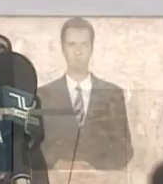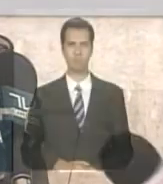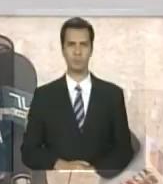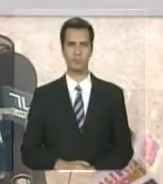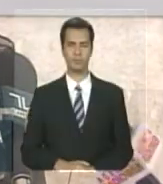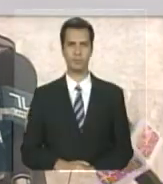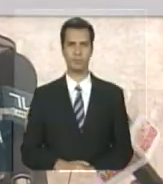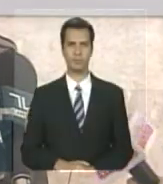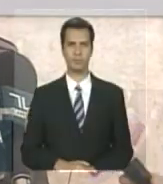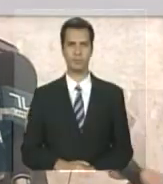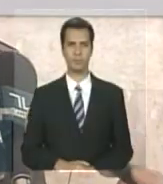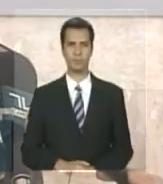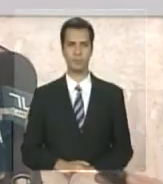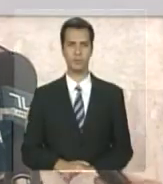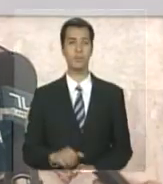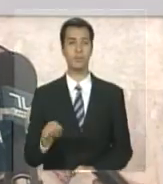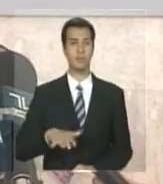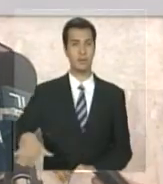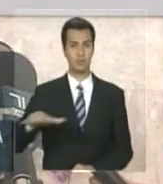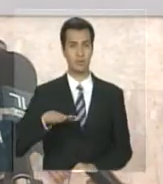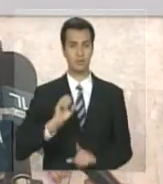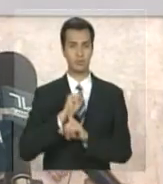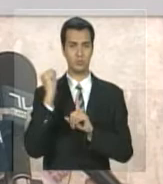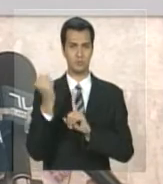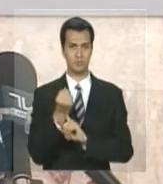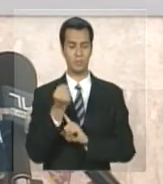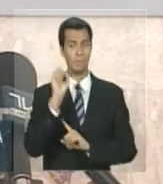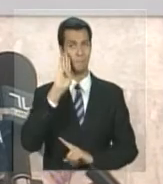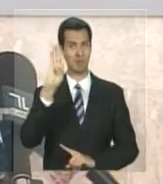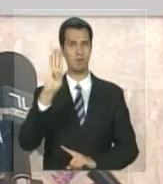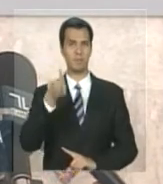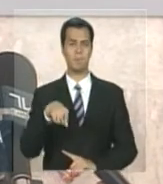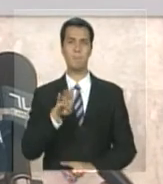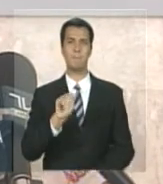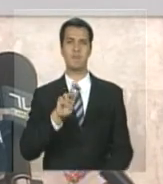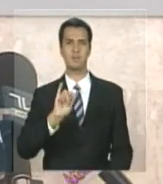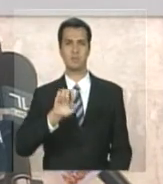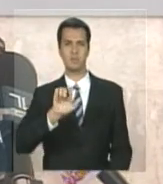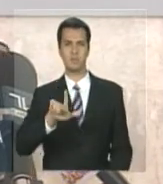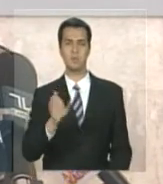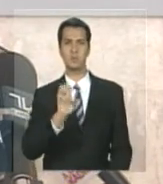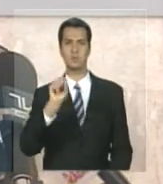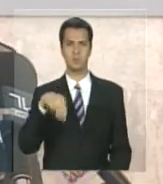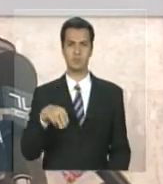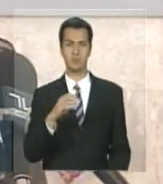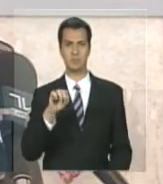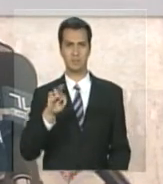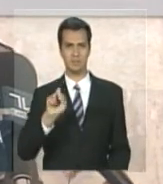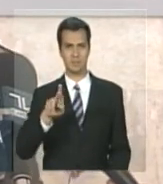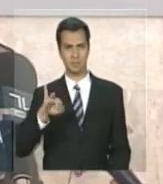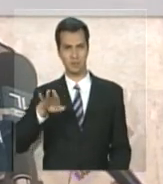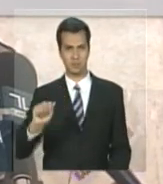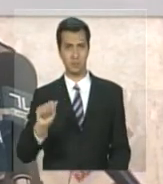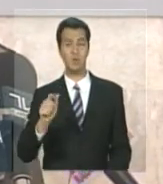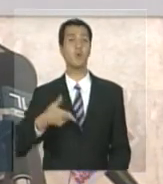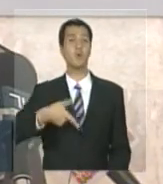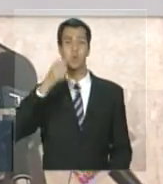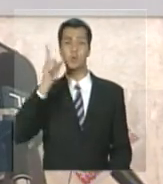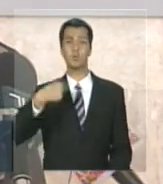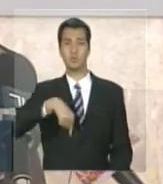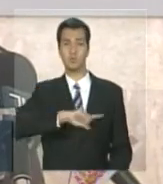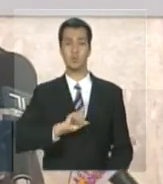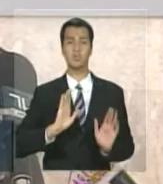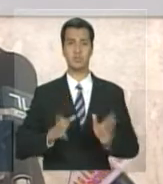Olha, a área social, em especial Brasil Sem Miséria, ele vem sendo tocado em grande harmonia. Ontem mesmo nós fizemos salas de